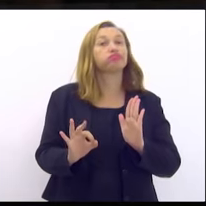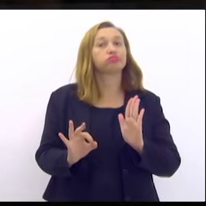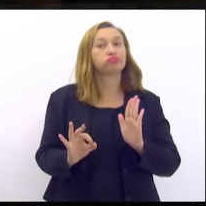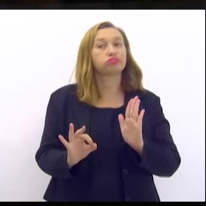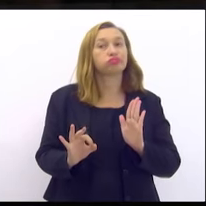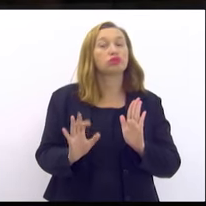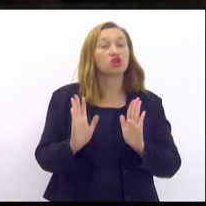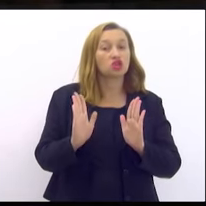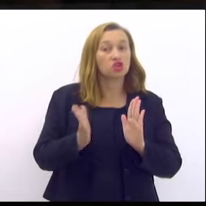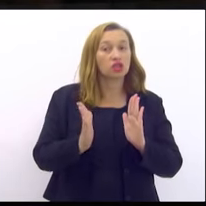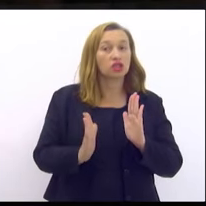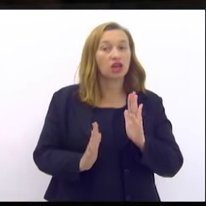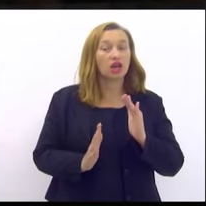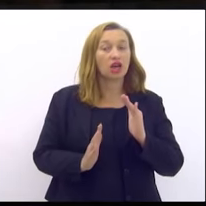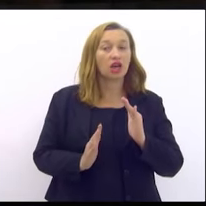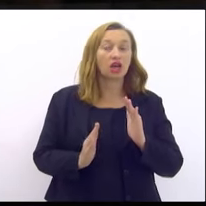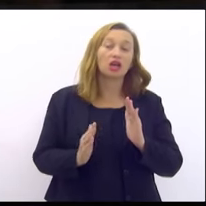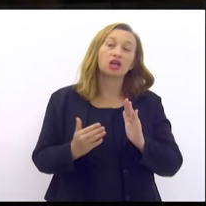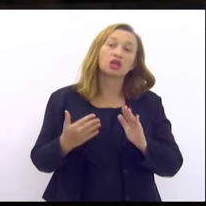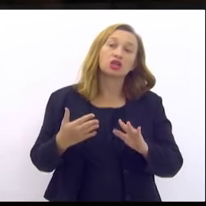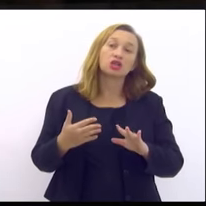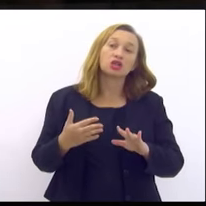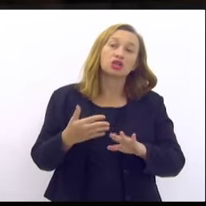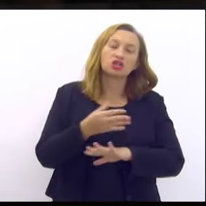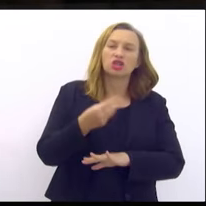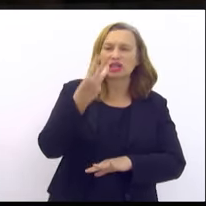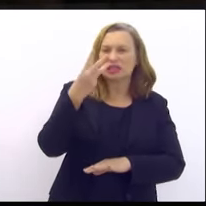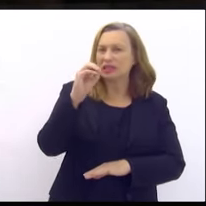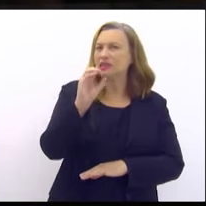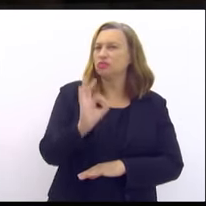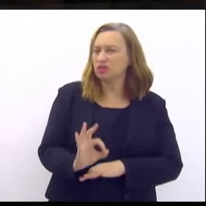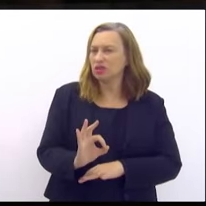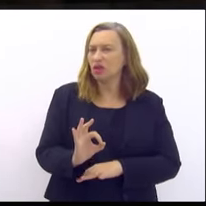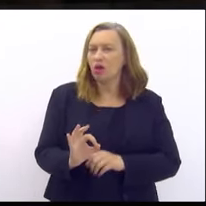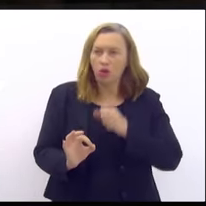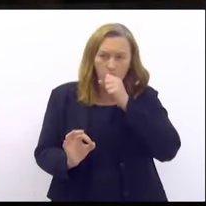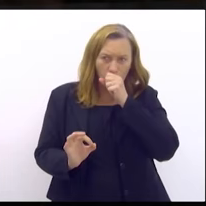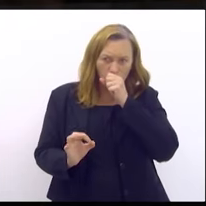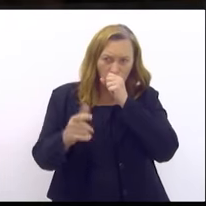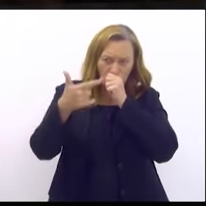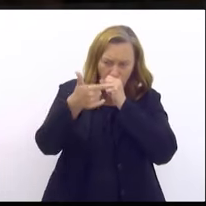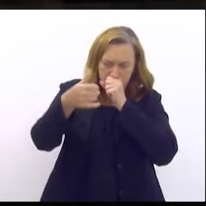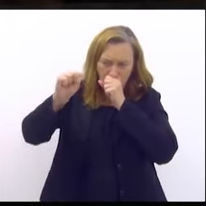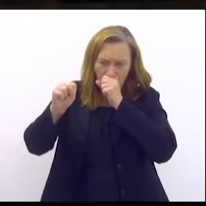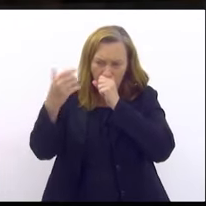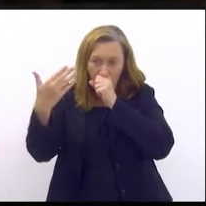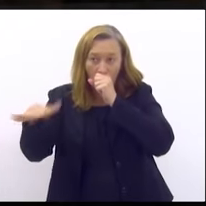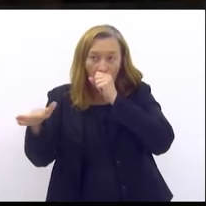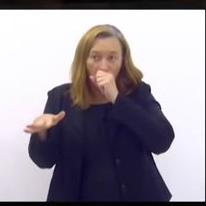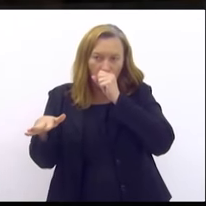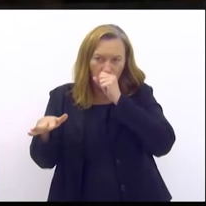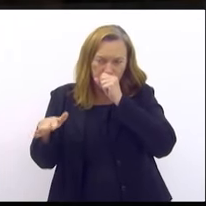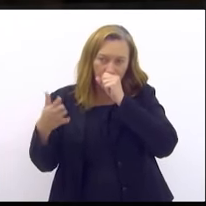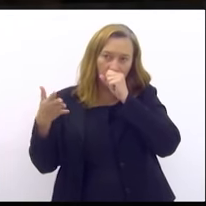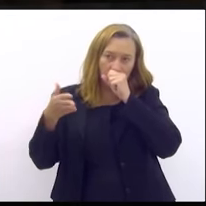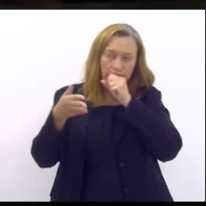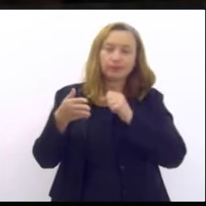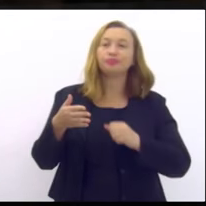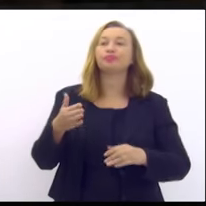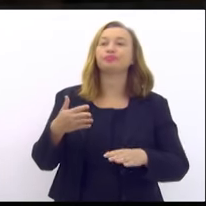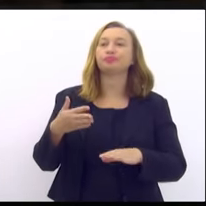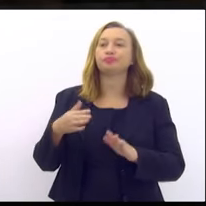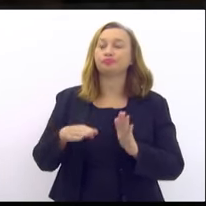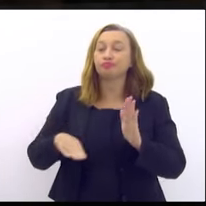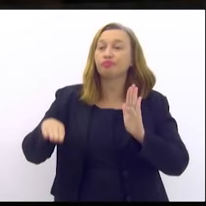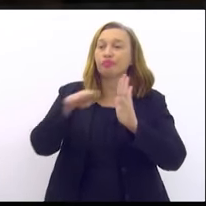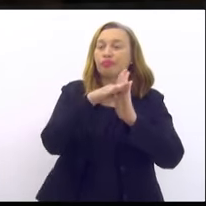já tá Beirando a casa dos 30% estão falando em 28,5 mas já tá na casa dos 30%